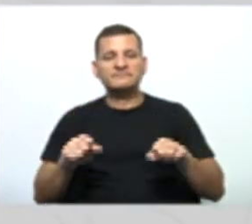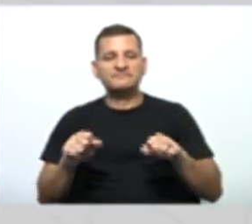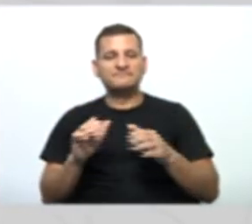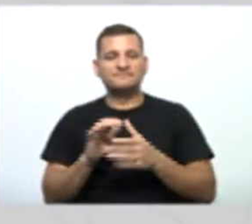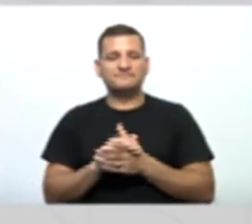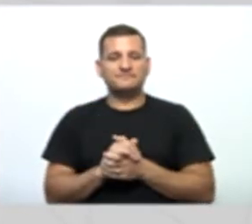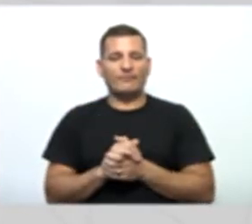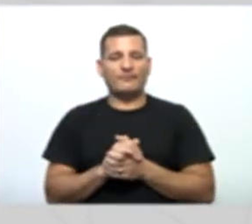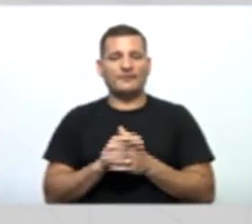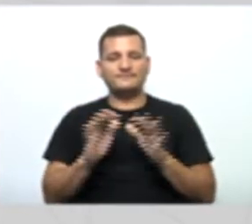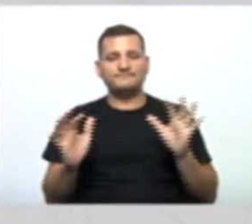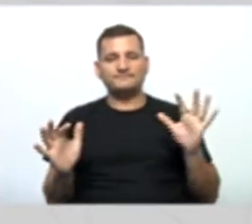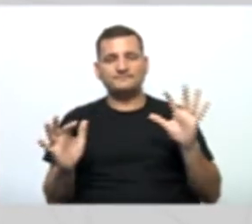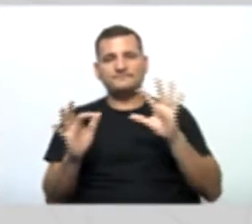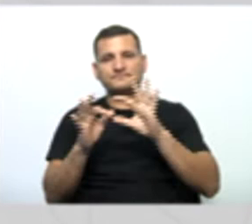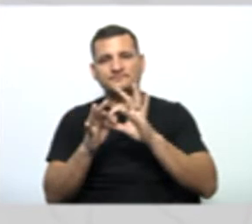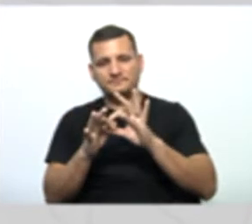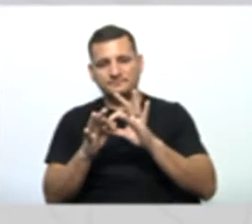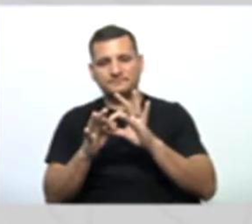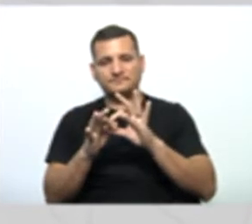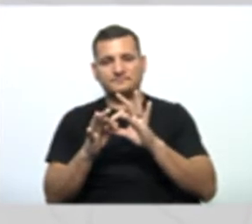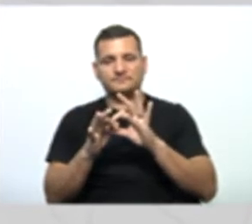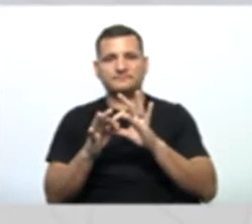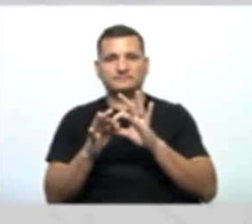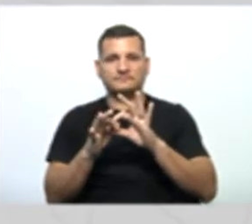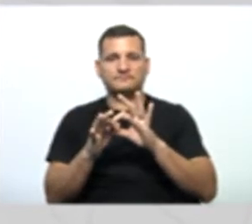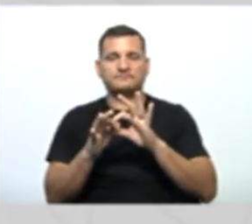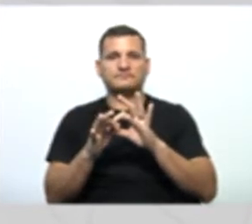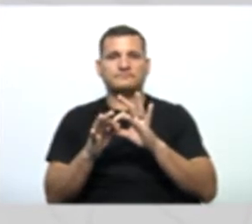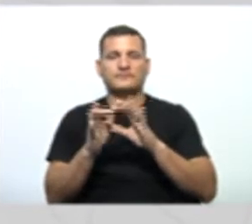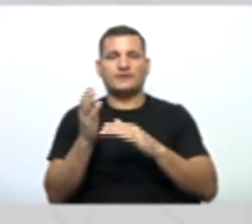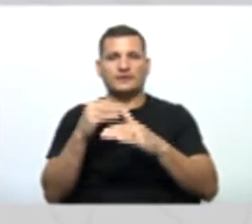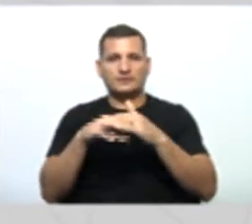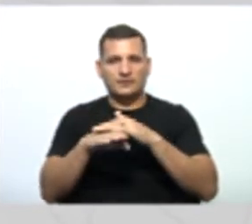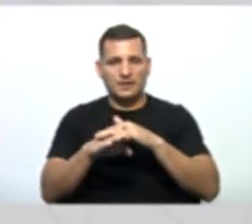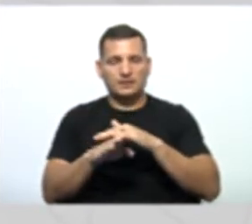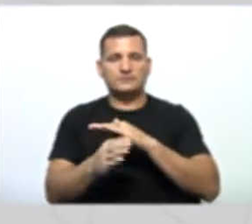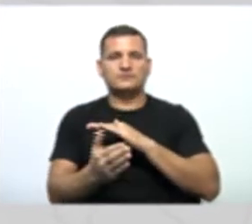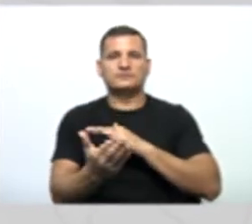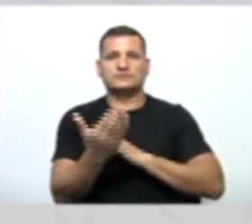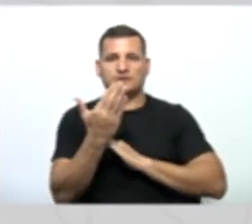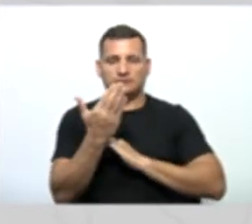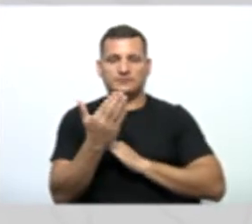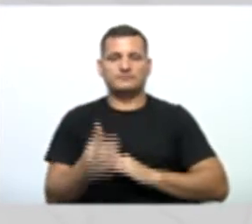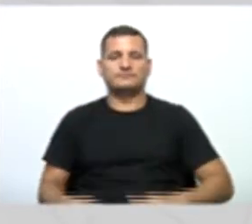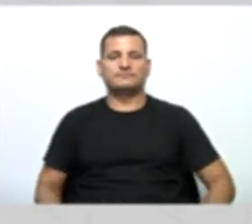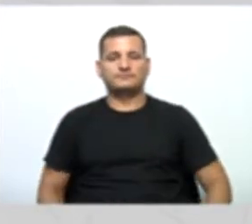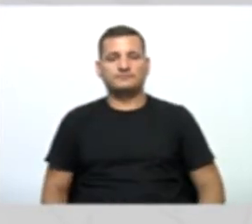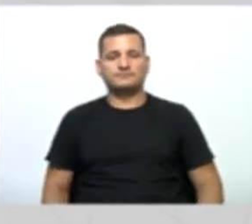e integração do front-end com o back-end. Olha aí, gente, aqui, galera, ó,